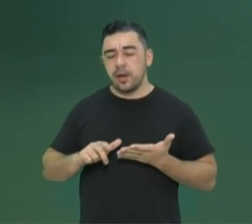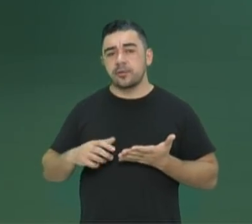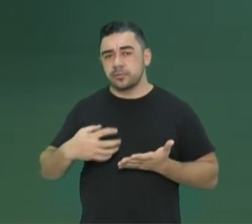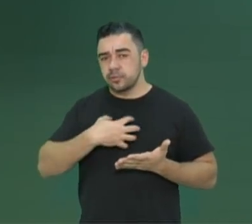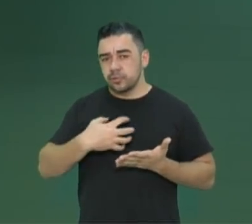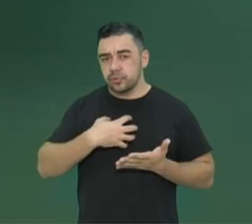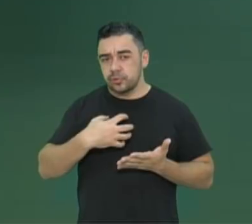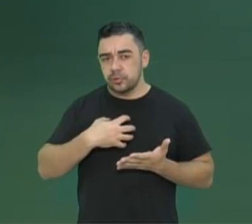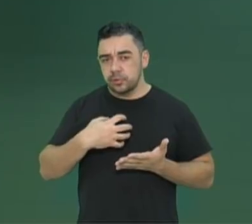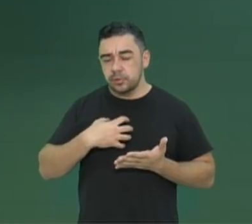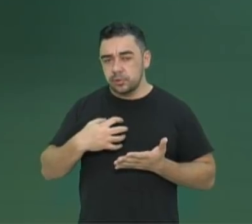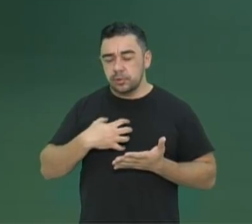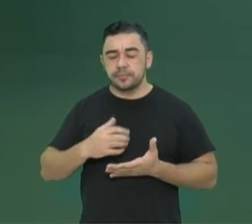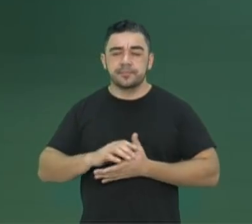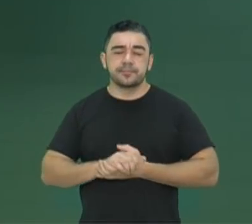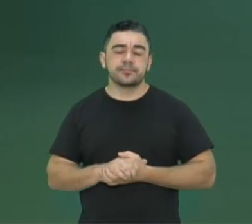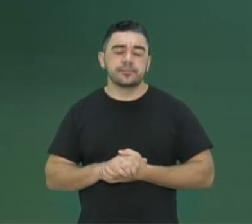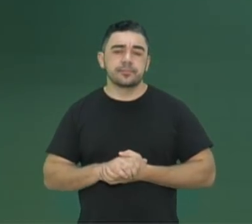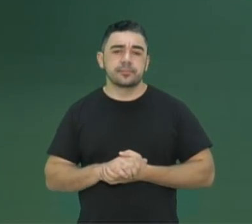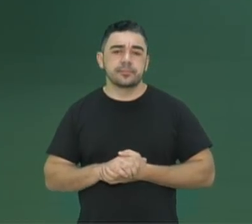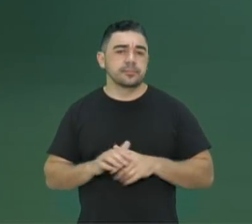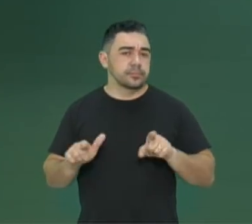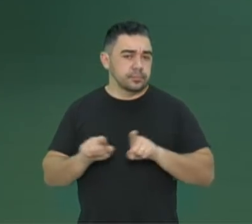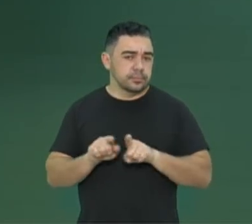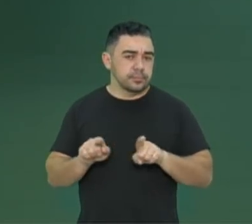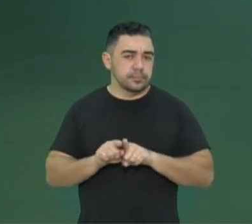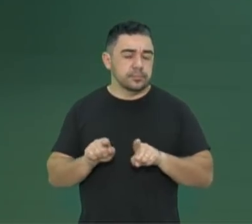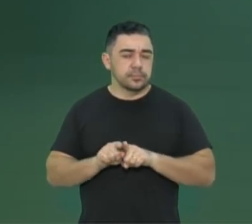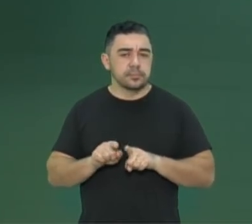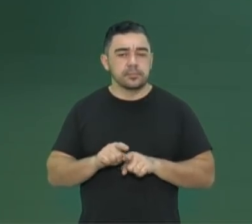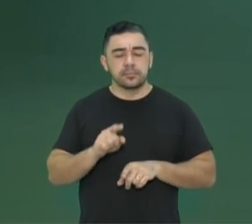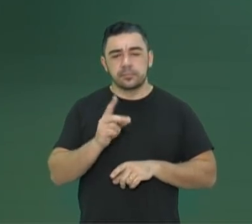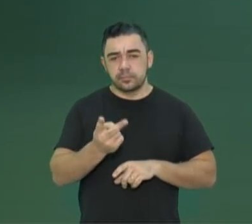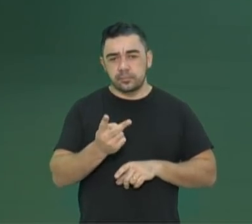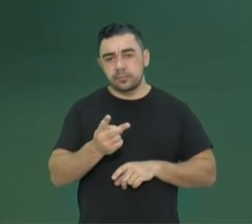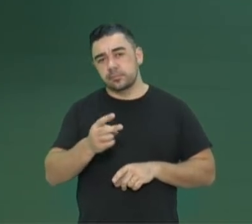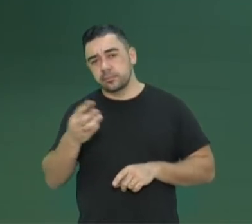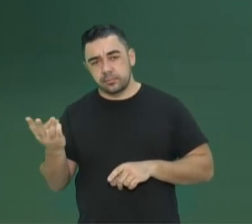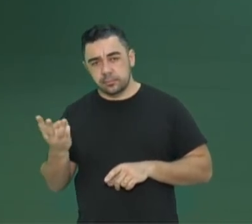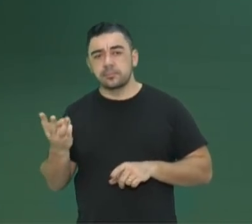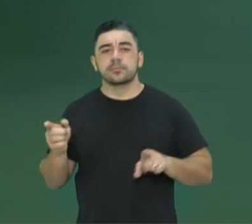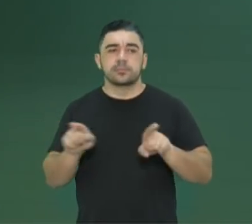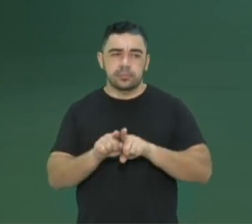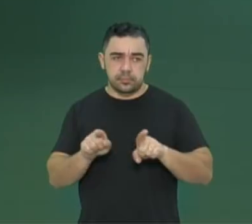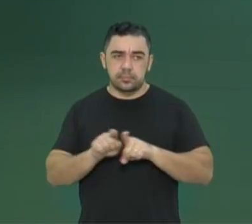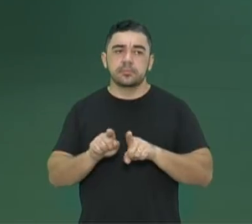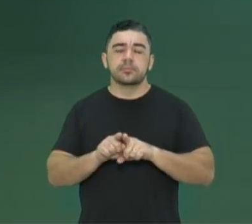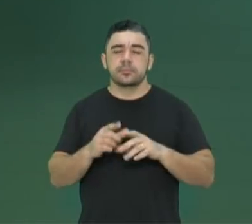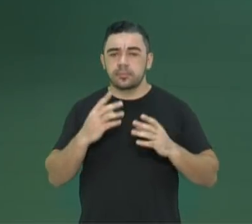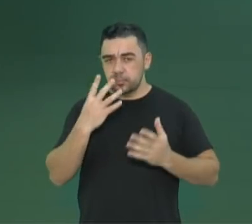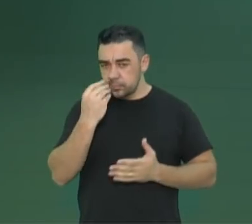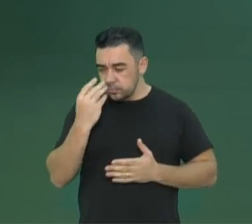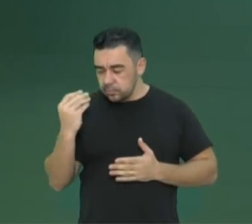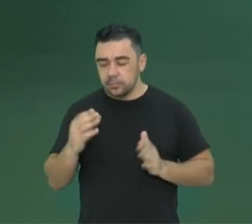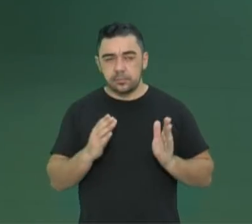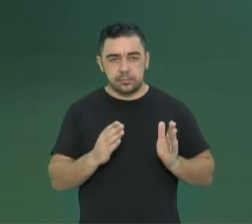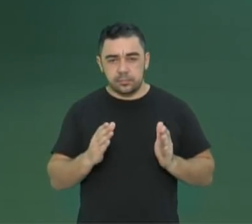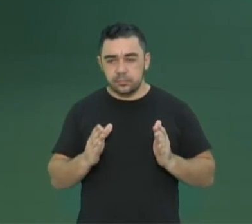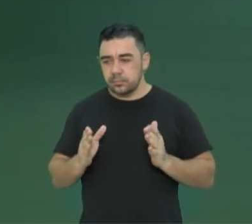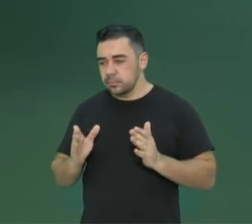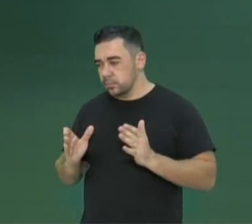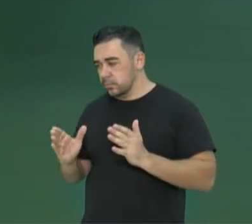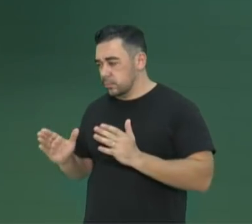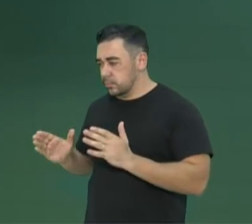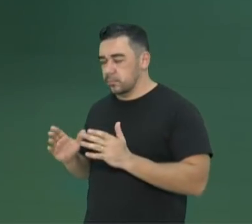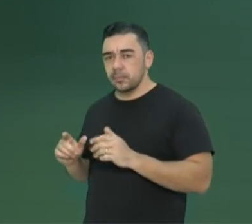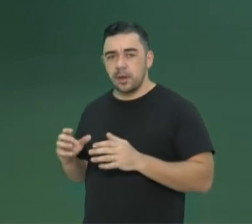posições desse boneco serem fotografadas. A mesma coisa do 2 para o 3, você vai precisar de várias fotografias, produzir até que você dá